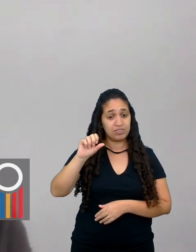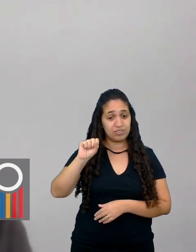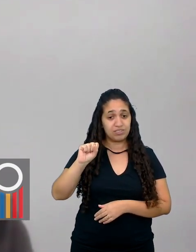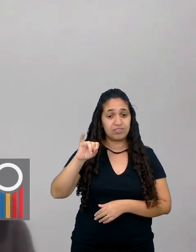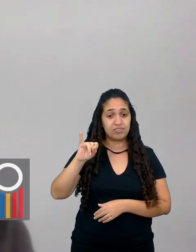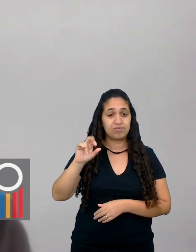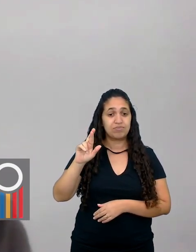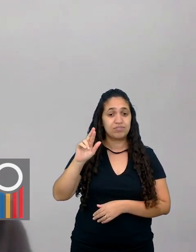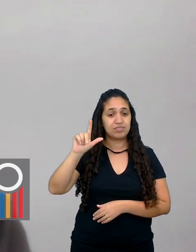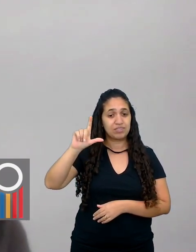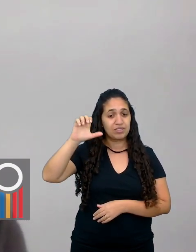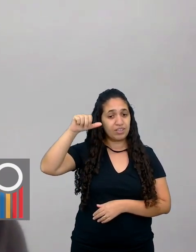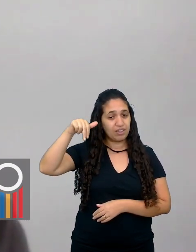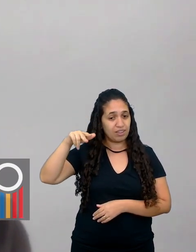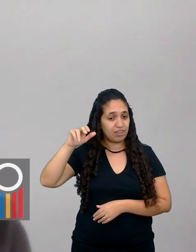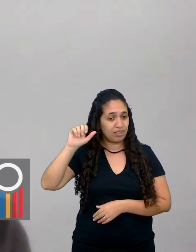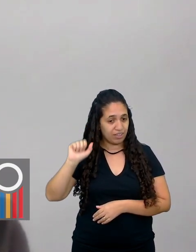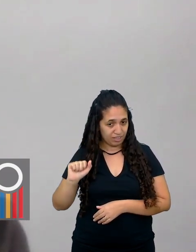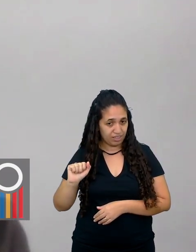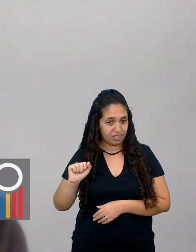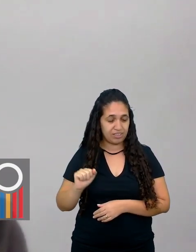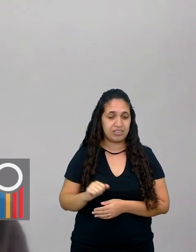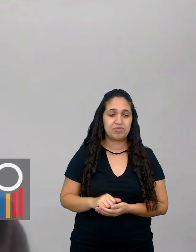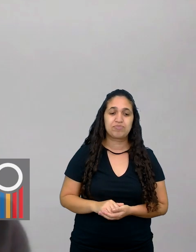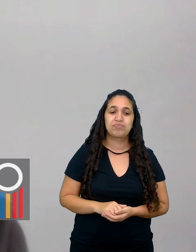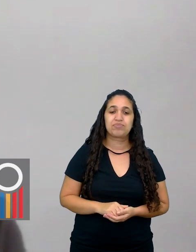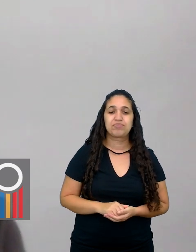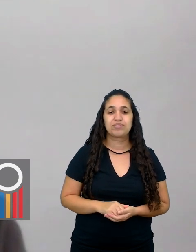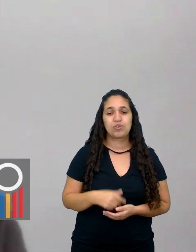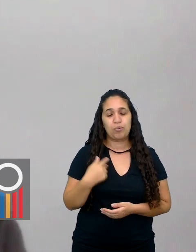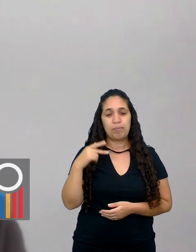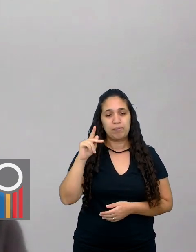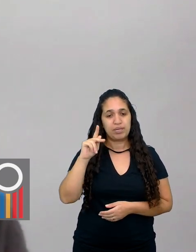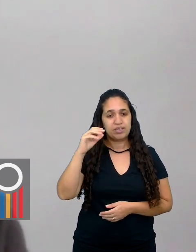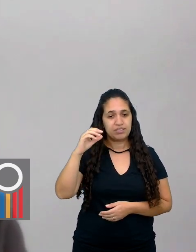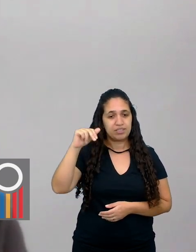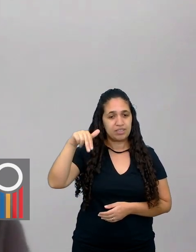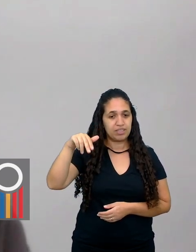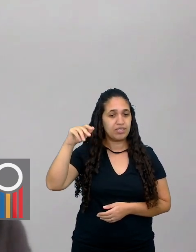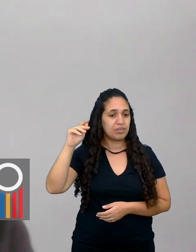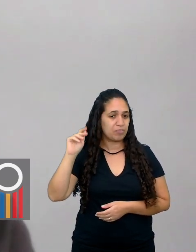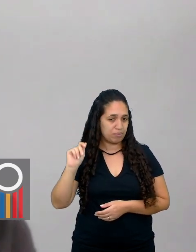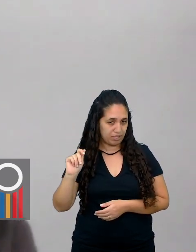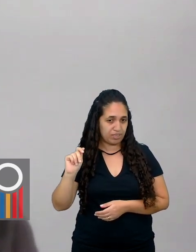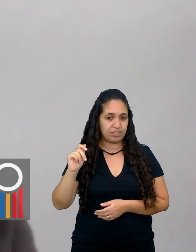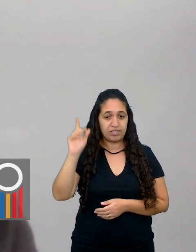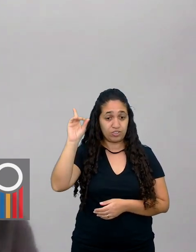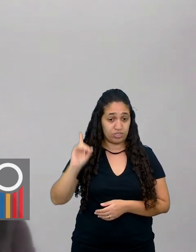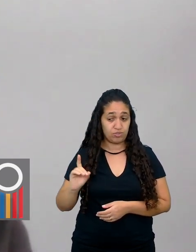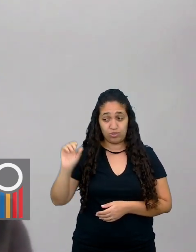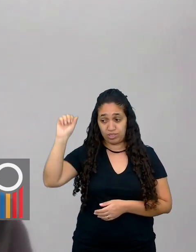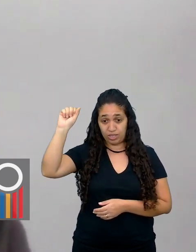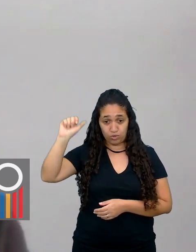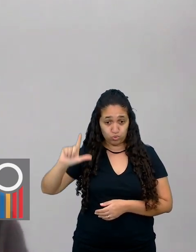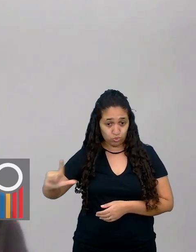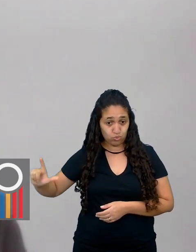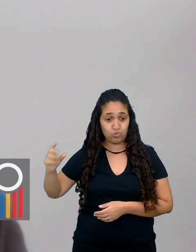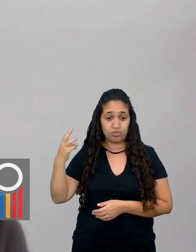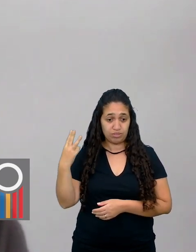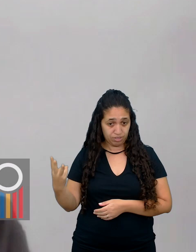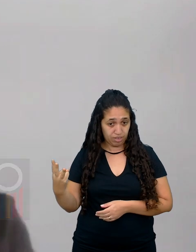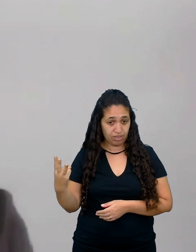Sirlene, sou PCNP, estou como PCNP da diretoria Sul 3, sou professora da rede há